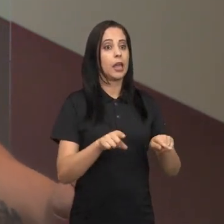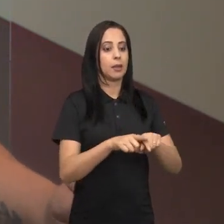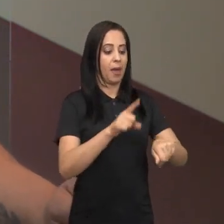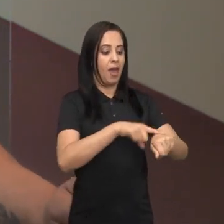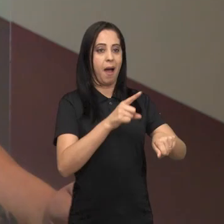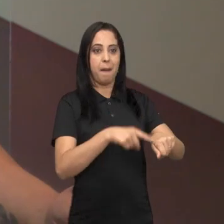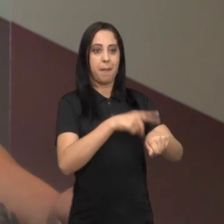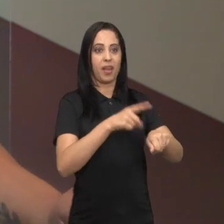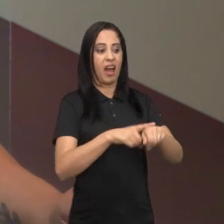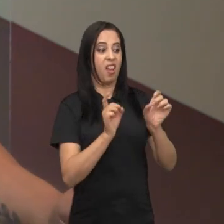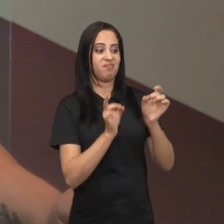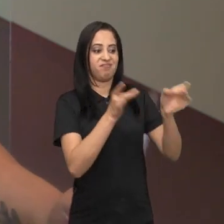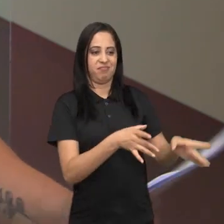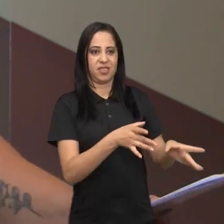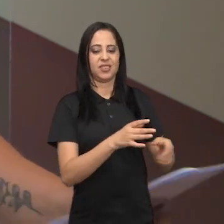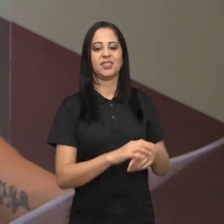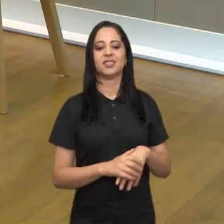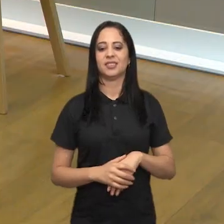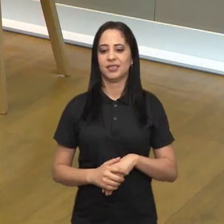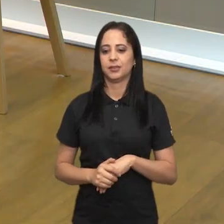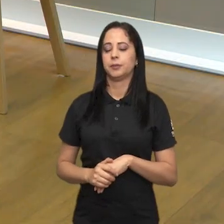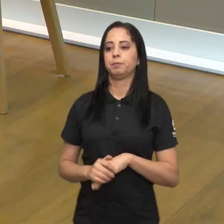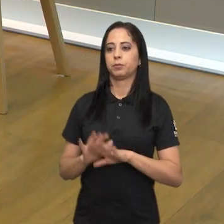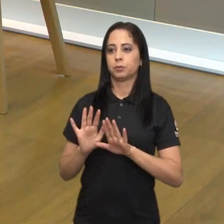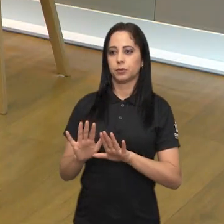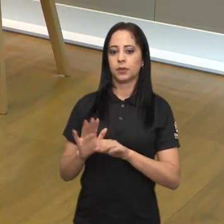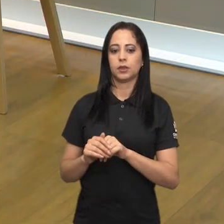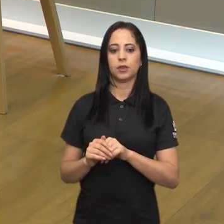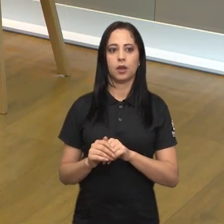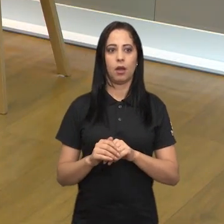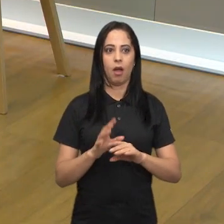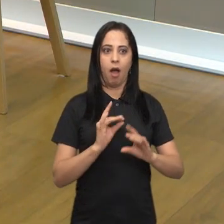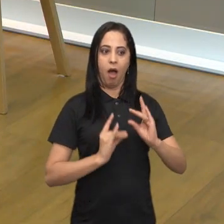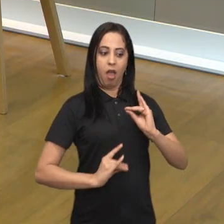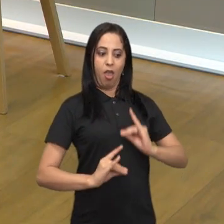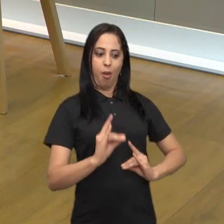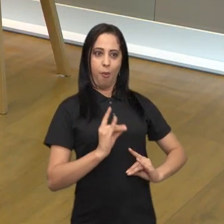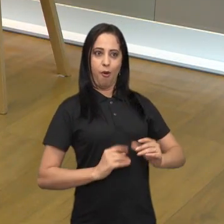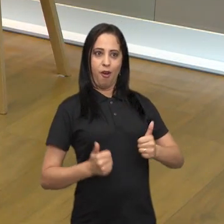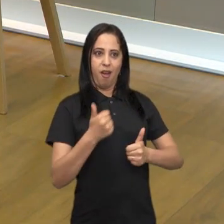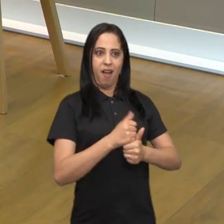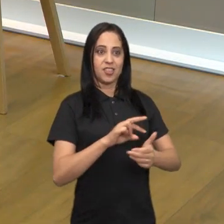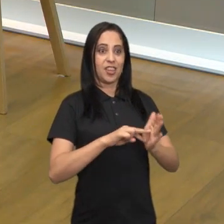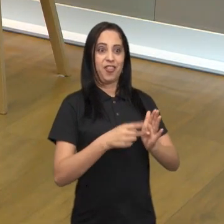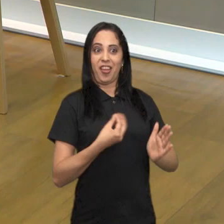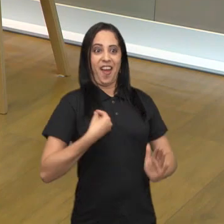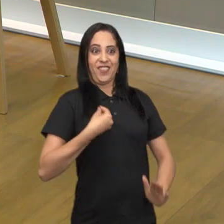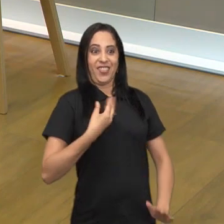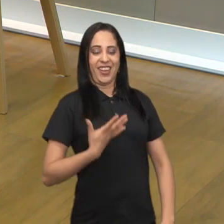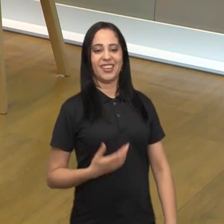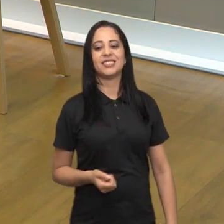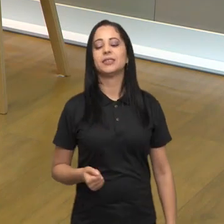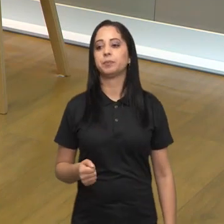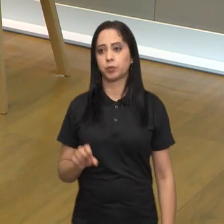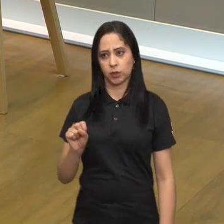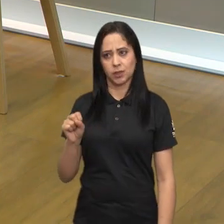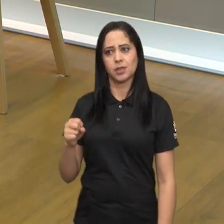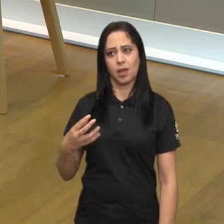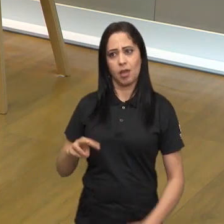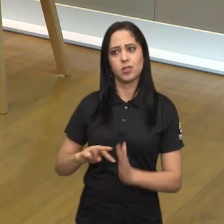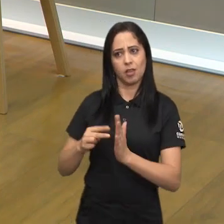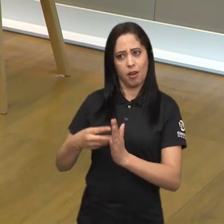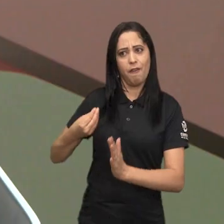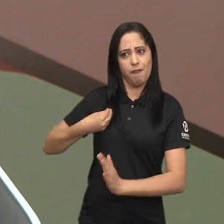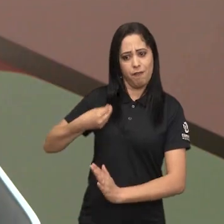cancelada e eu deixei a muleta de lado. Então, que bom, porque, né? Reposição hormonal é vida? A gente pode falar assim? Eu falo que é vida. É vida. Reposição hormonal